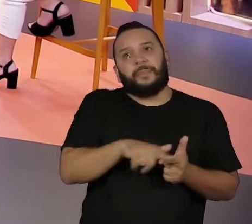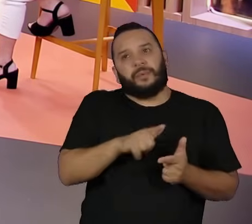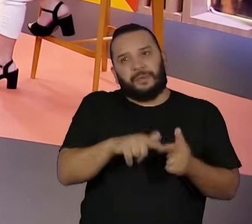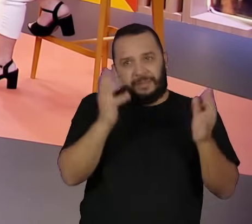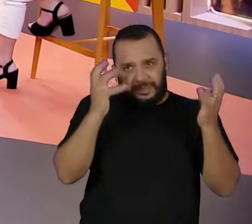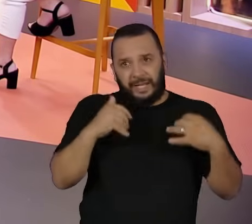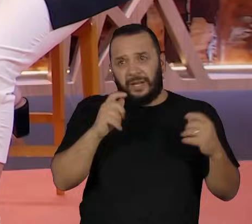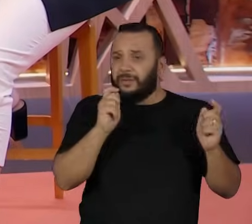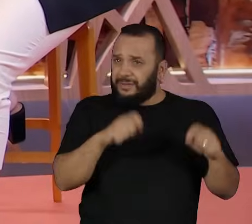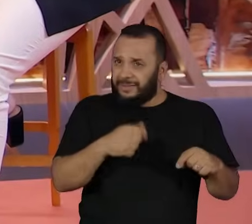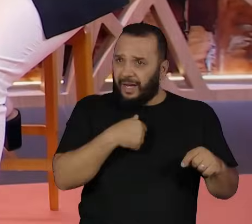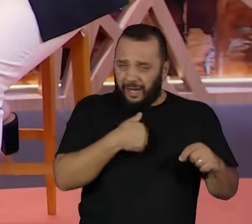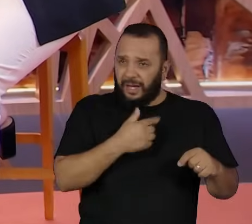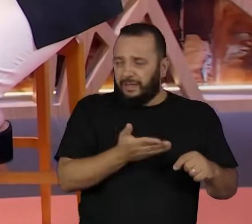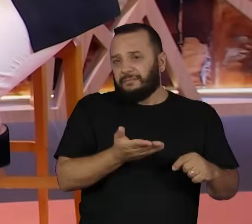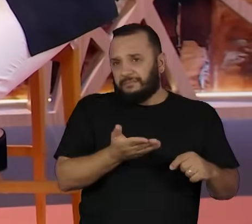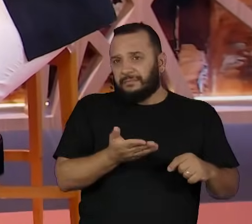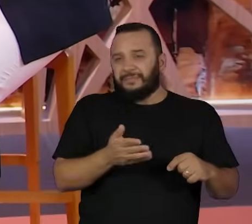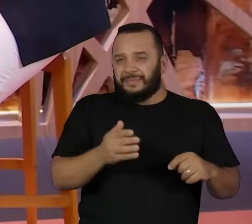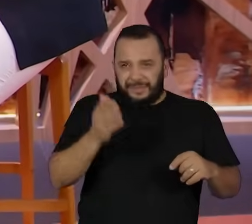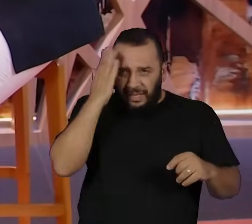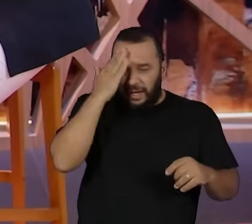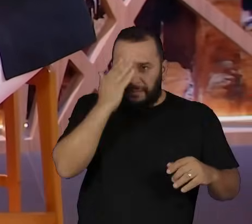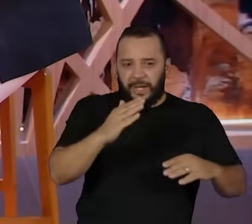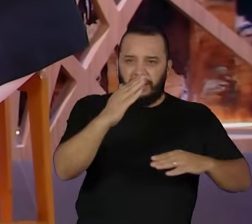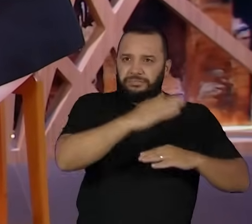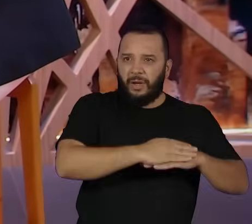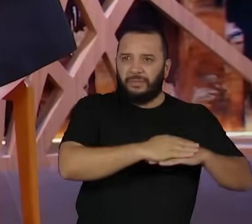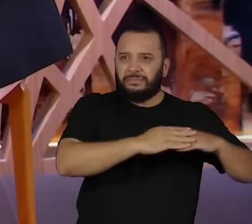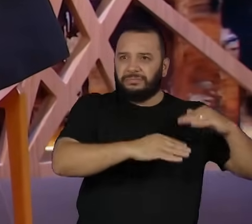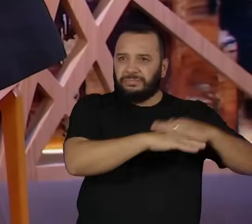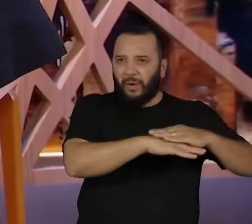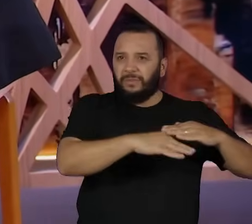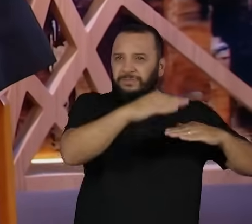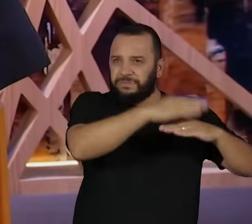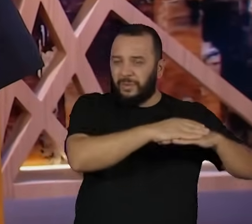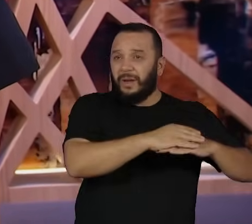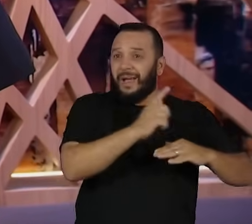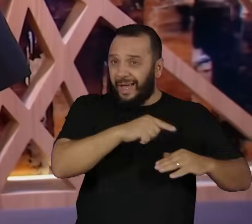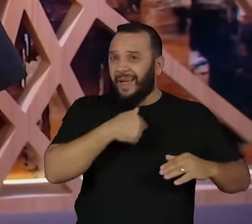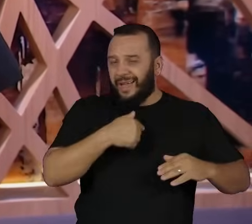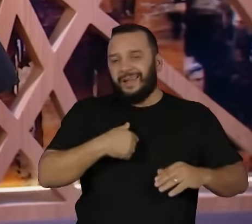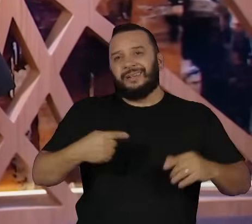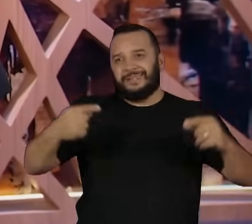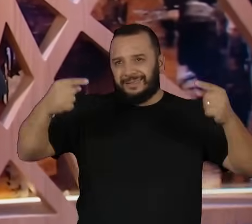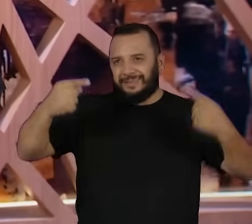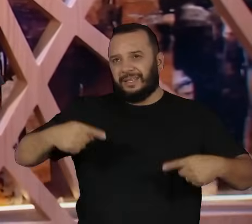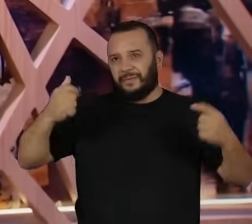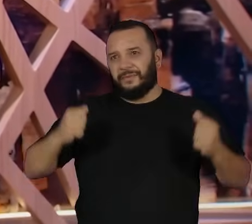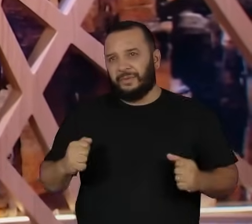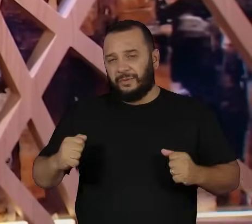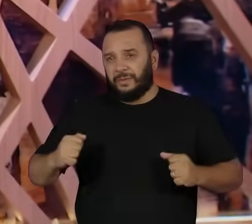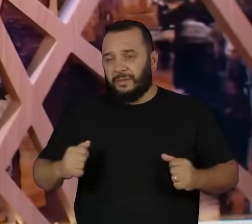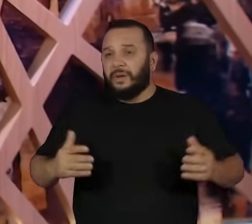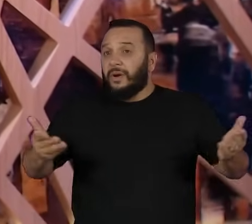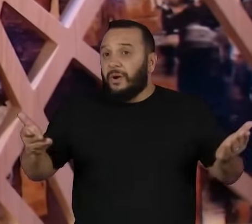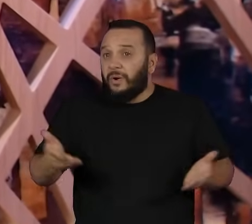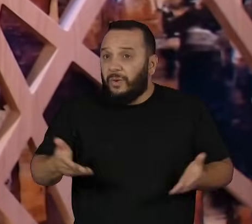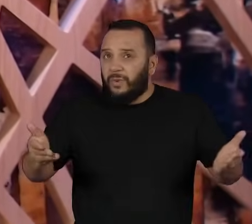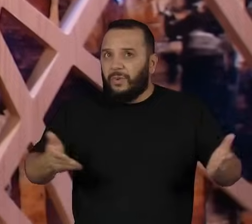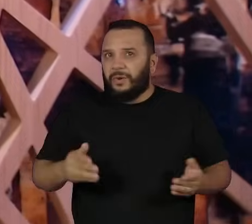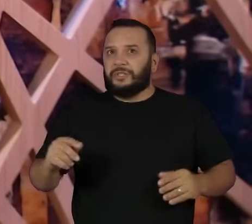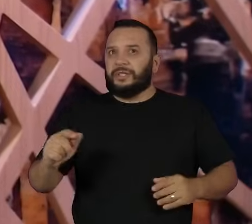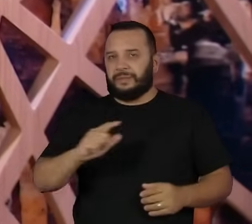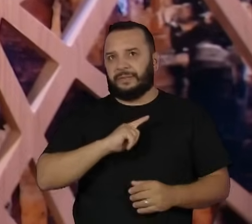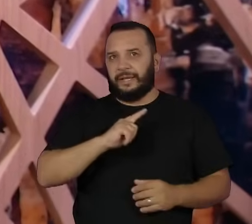apliquei nas empresas que eu trabalhei, a compostagem era um desafio. E a gente olhou para a compostagem, e hoje a gente fala de